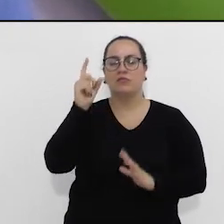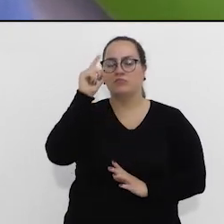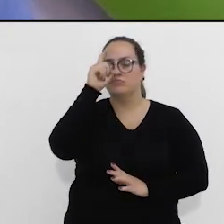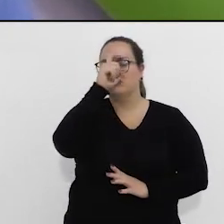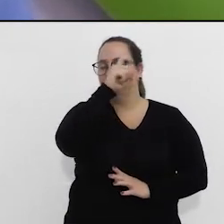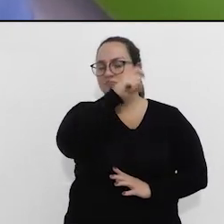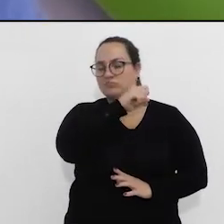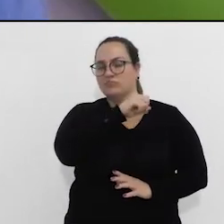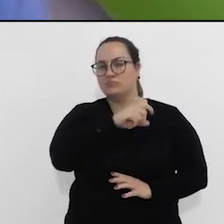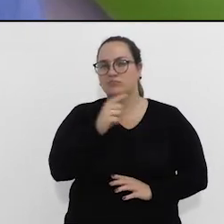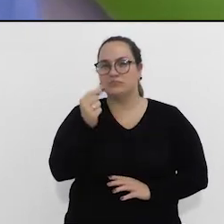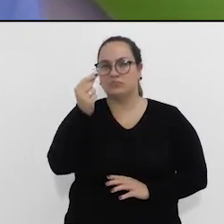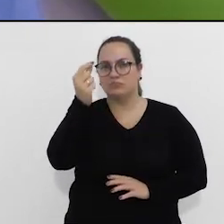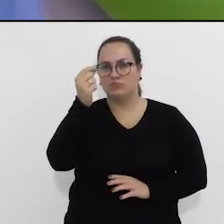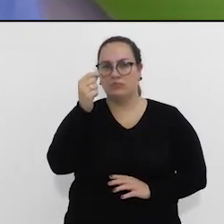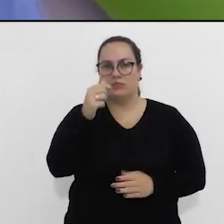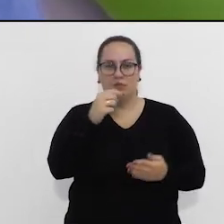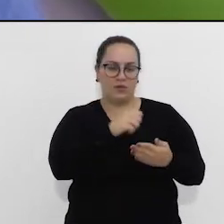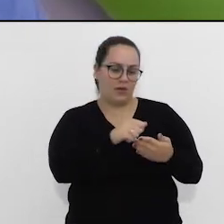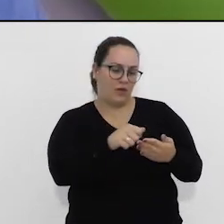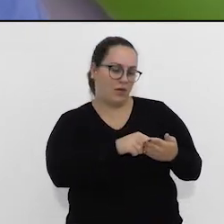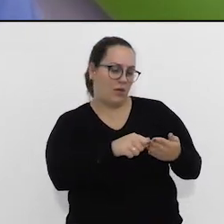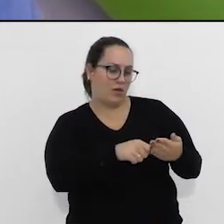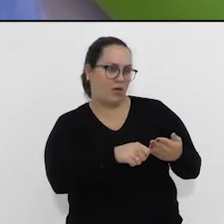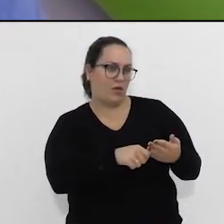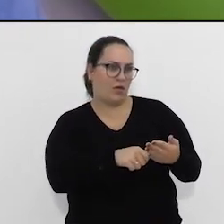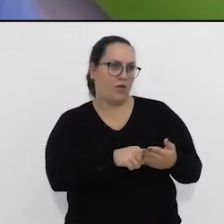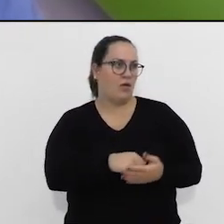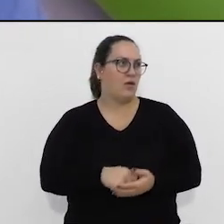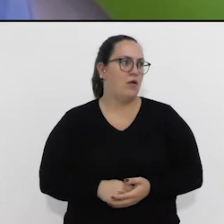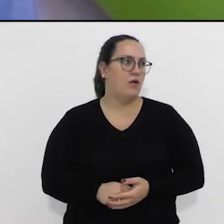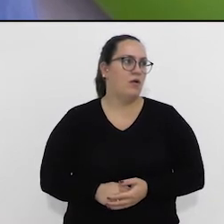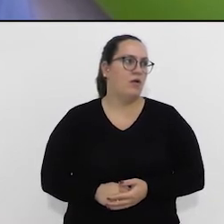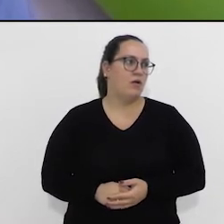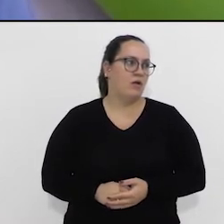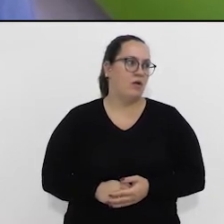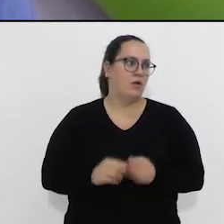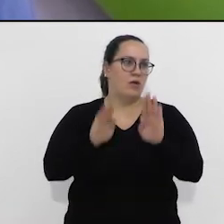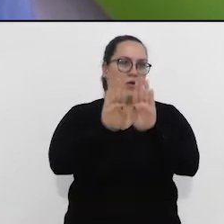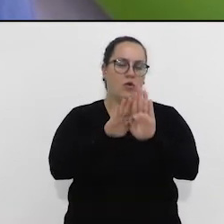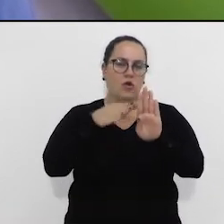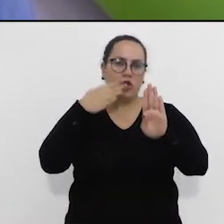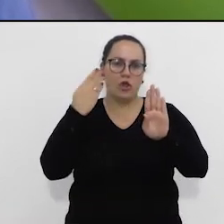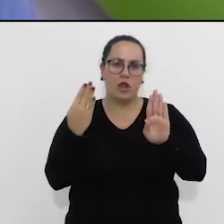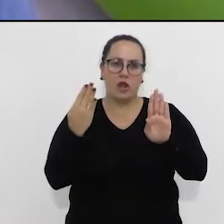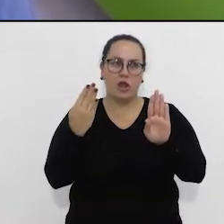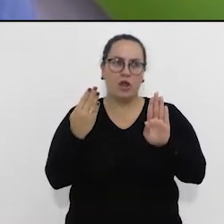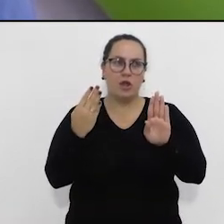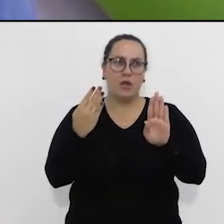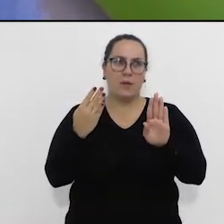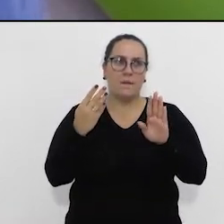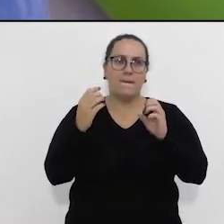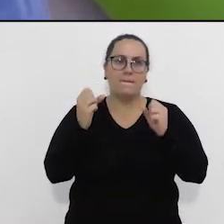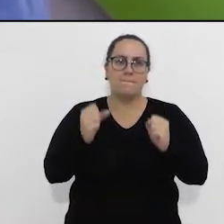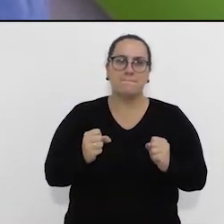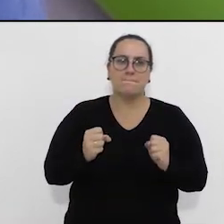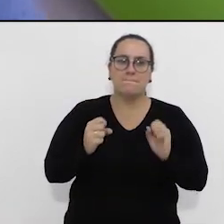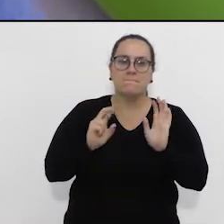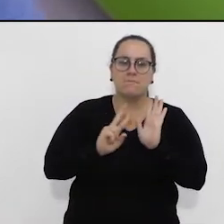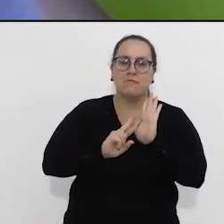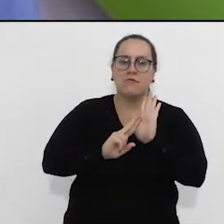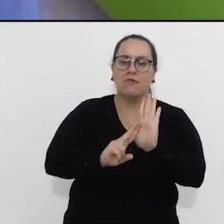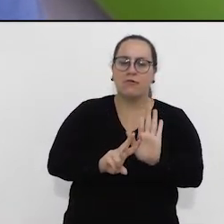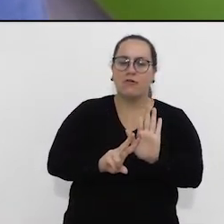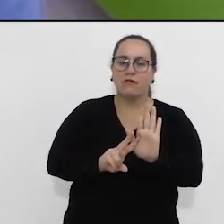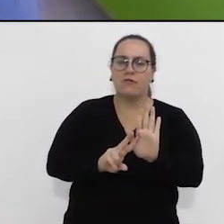prefeitura eu acho que uma auditoria dependendo de quando você abrir o ovo abrir a caixa-preta meu cofre eu acho que sim para a gente poder mostrar à